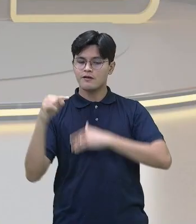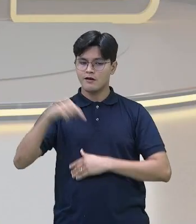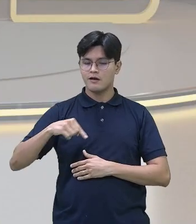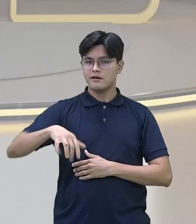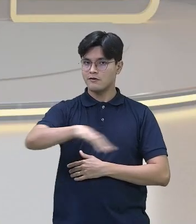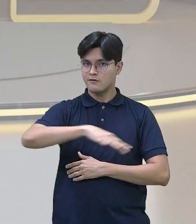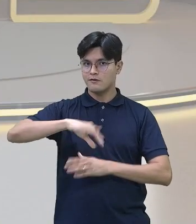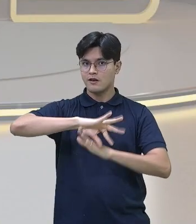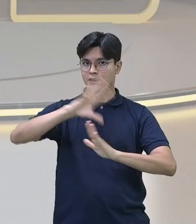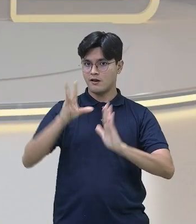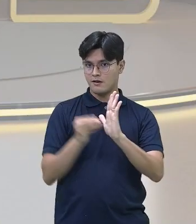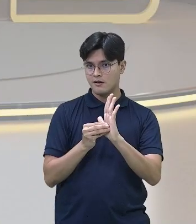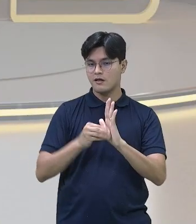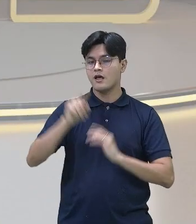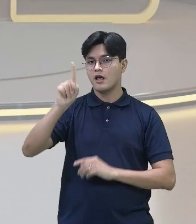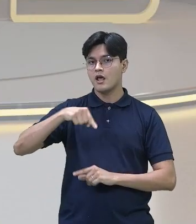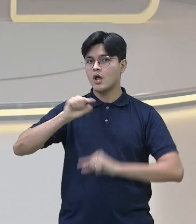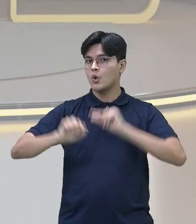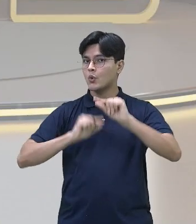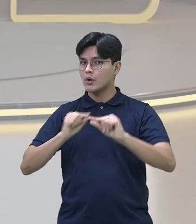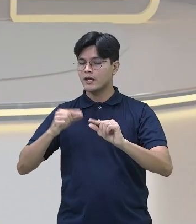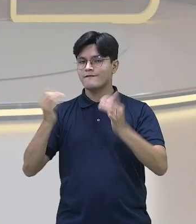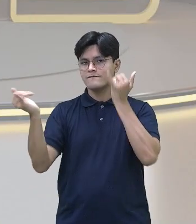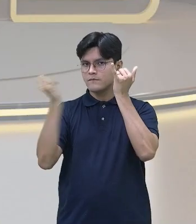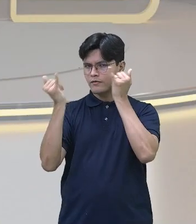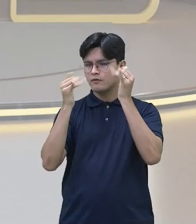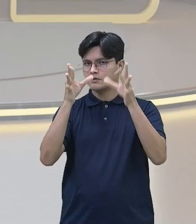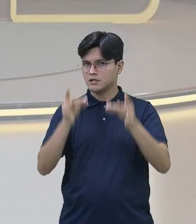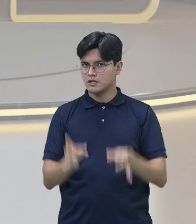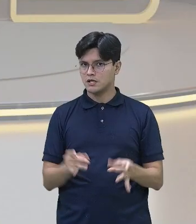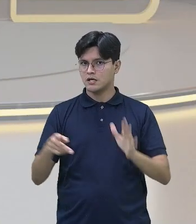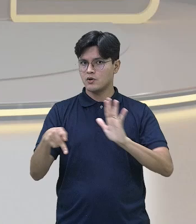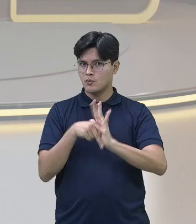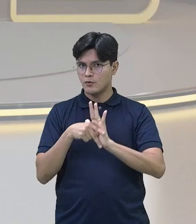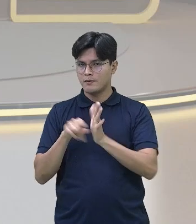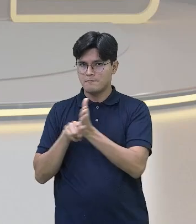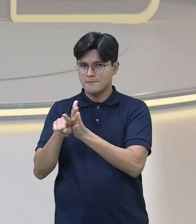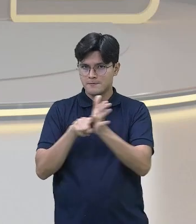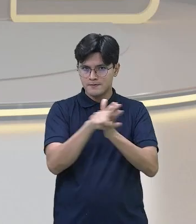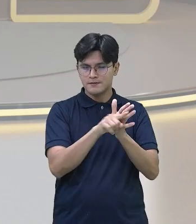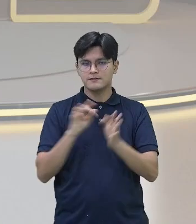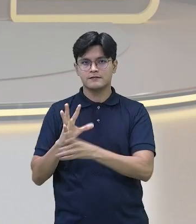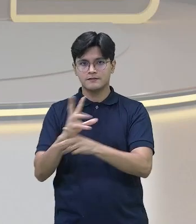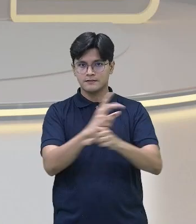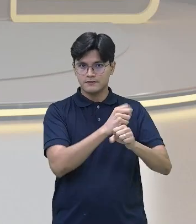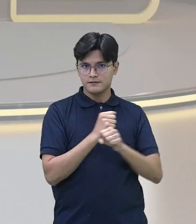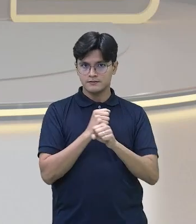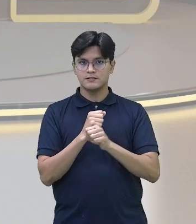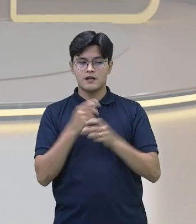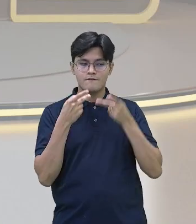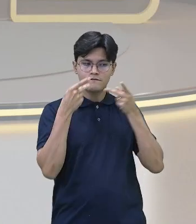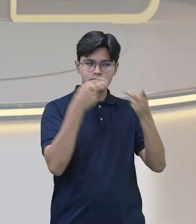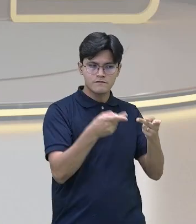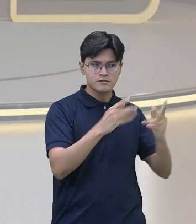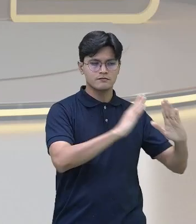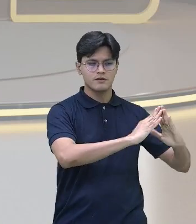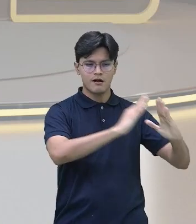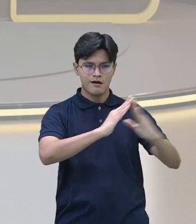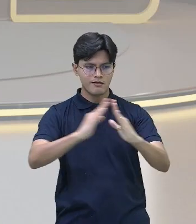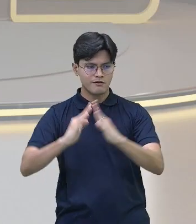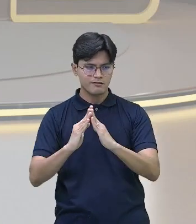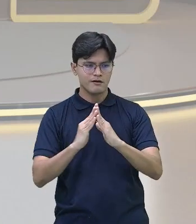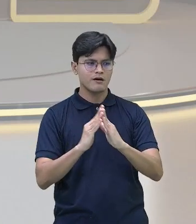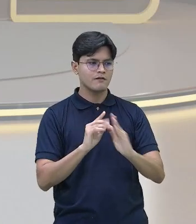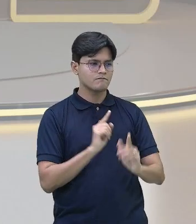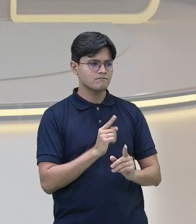censos, registros de imigração e pesquisas domiciliares para analisar a tendência central. Lembrando